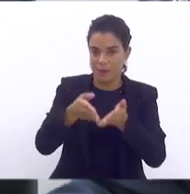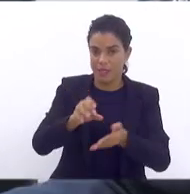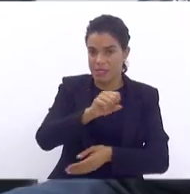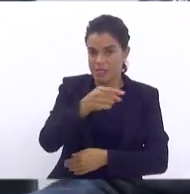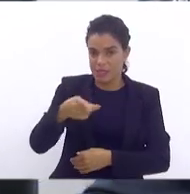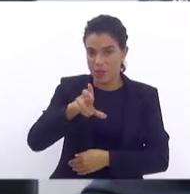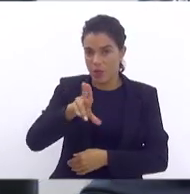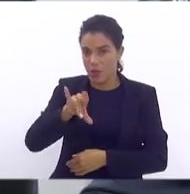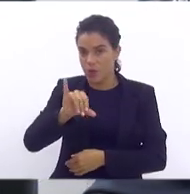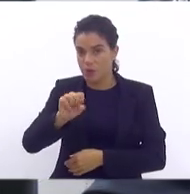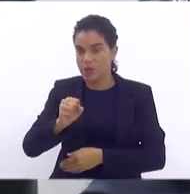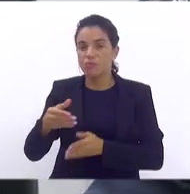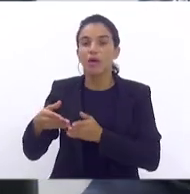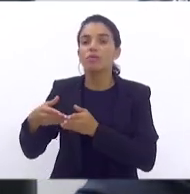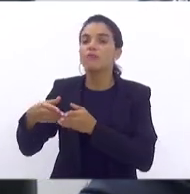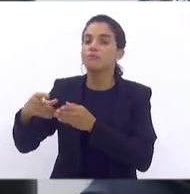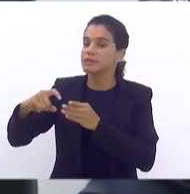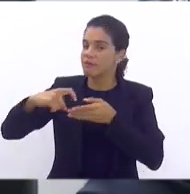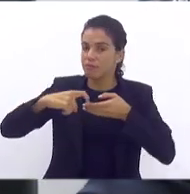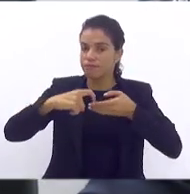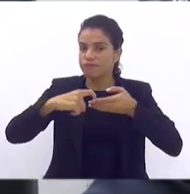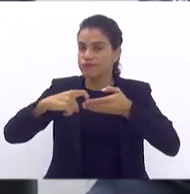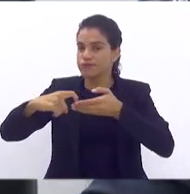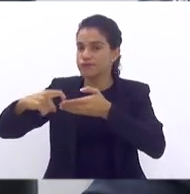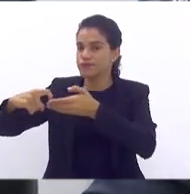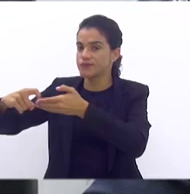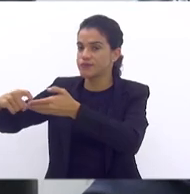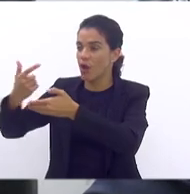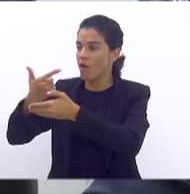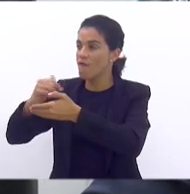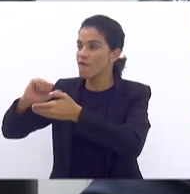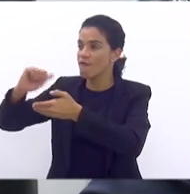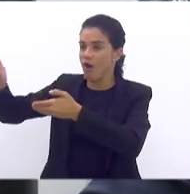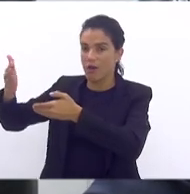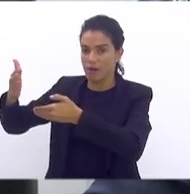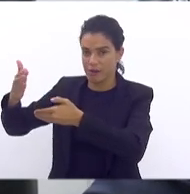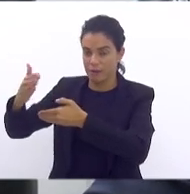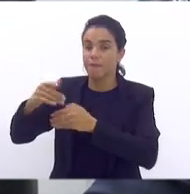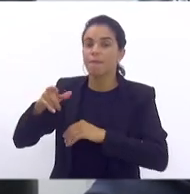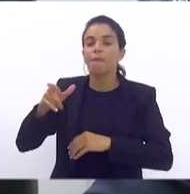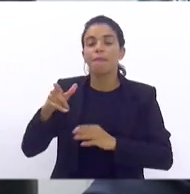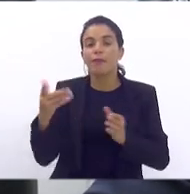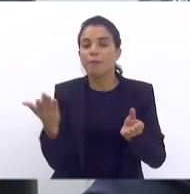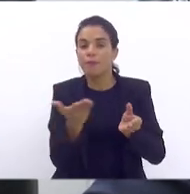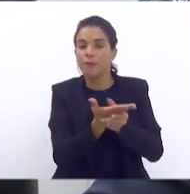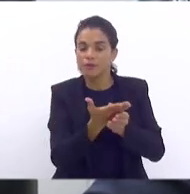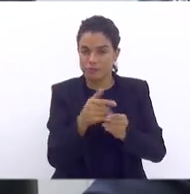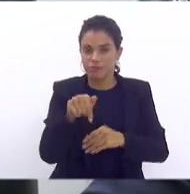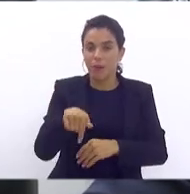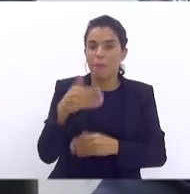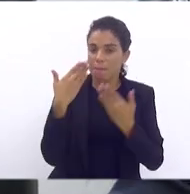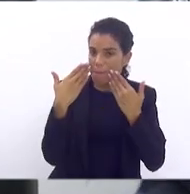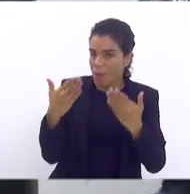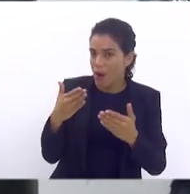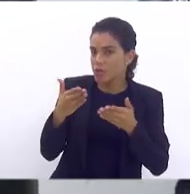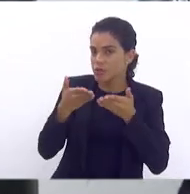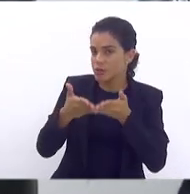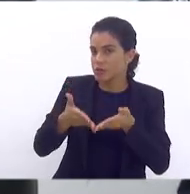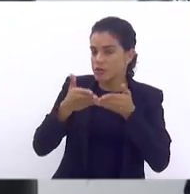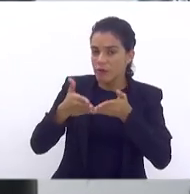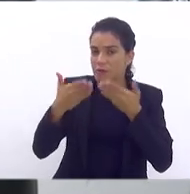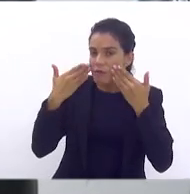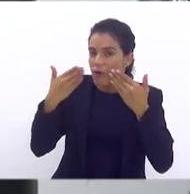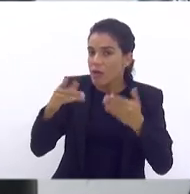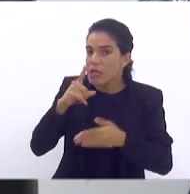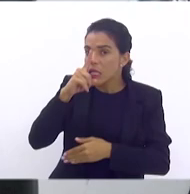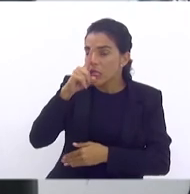retirasse a embarcação para um lugar seguro, fora do porto. Na ação, o ofício da Companhia dos Portos mostra que o navio apresentava